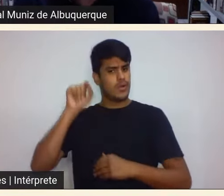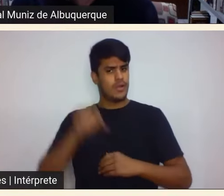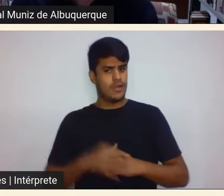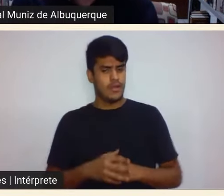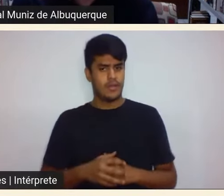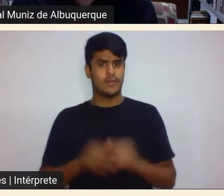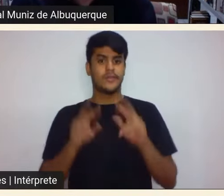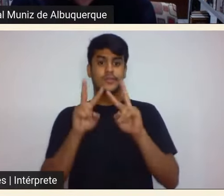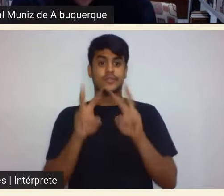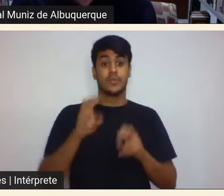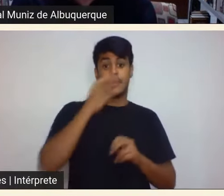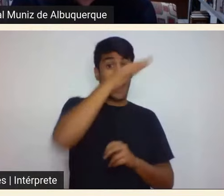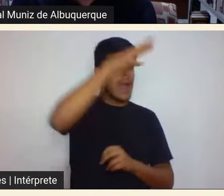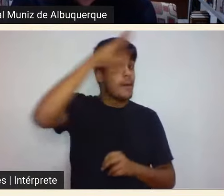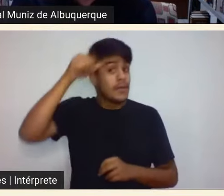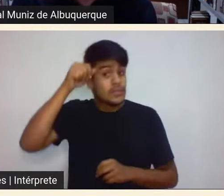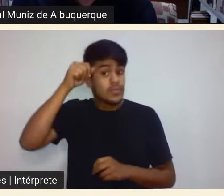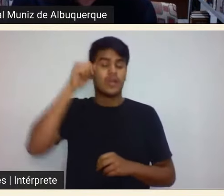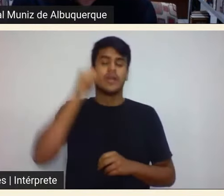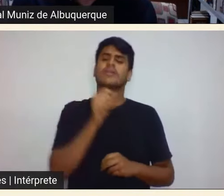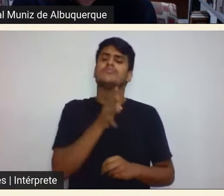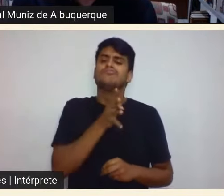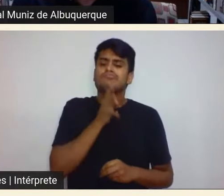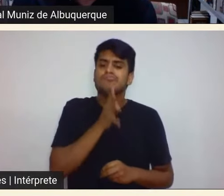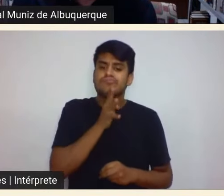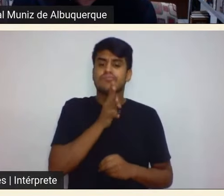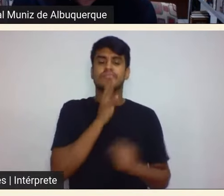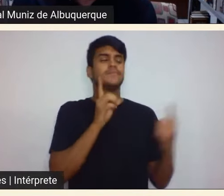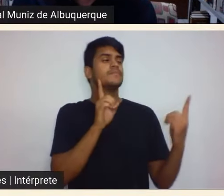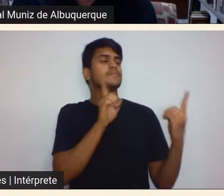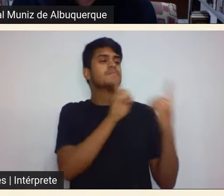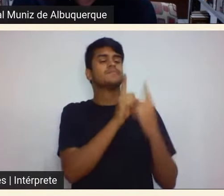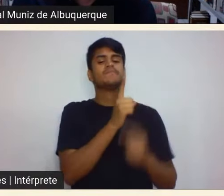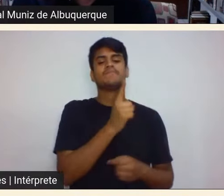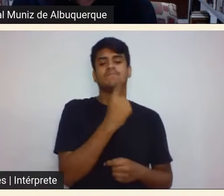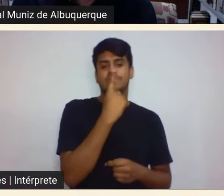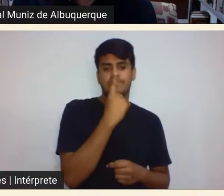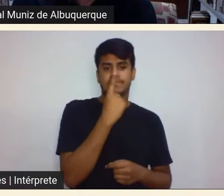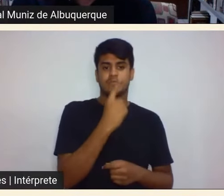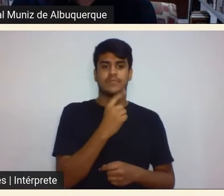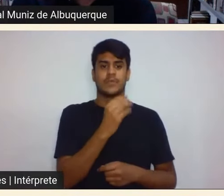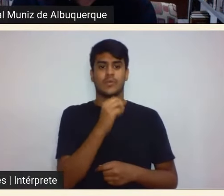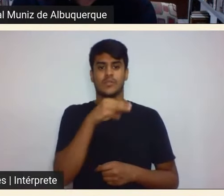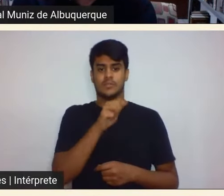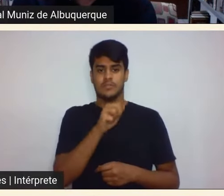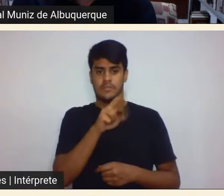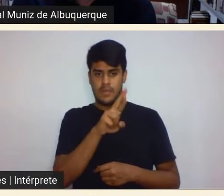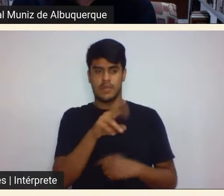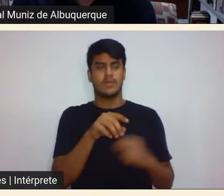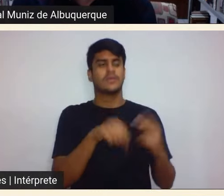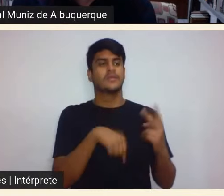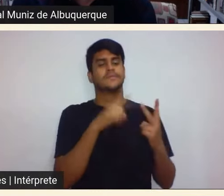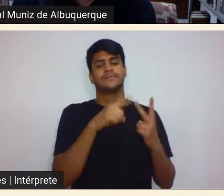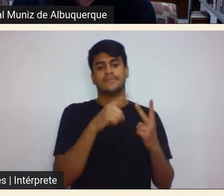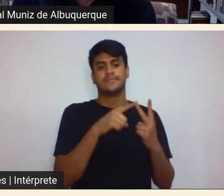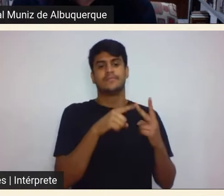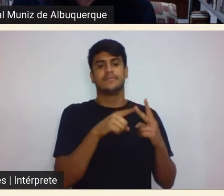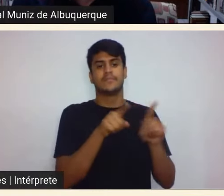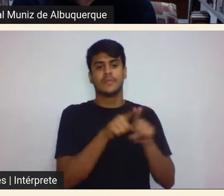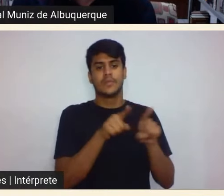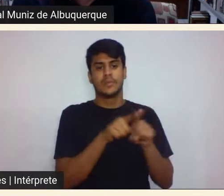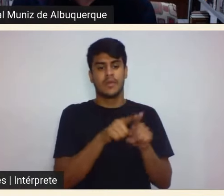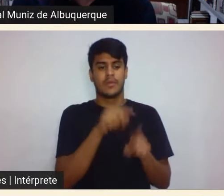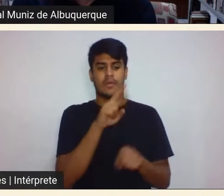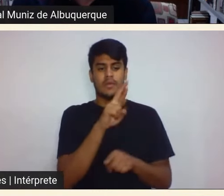da Amazônia, ele conheceu muito, foi muito próximo ao Ismael Neri, ele foi muito próximo ao